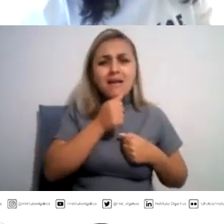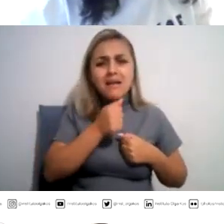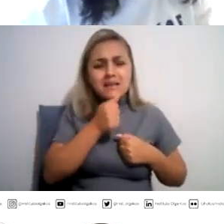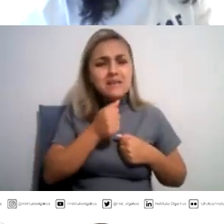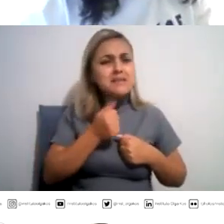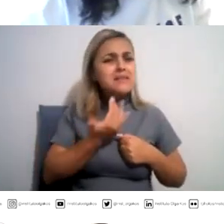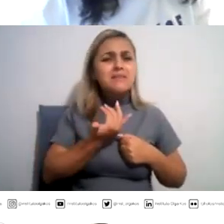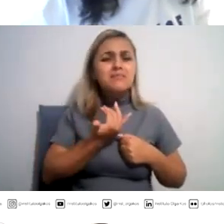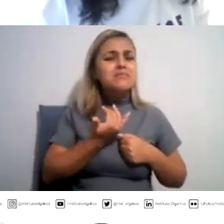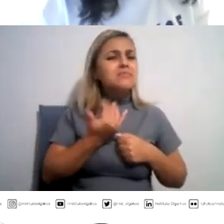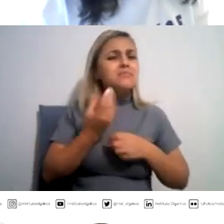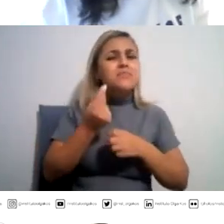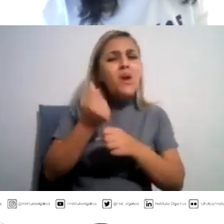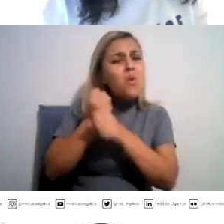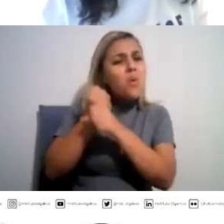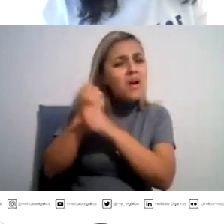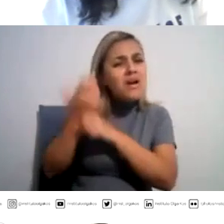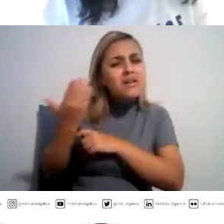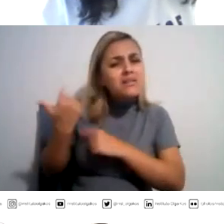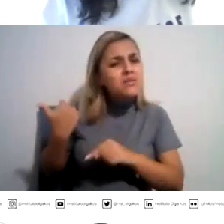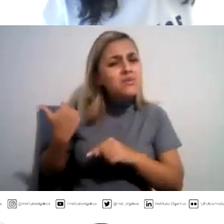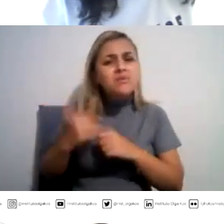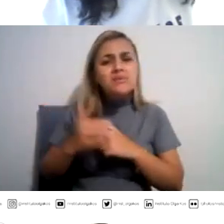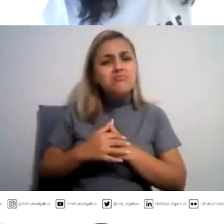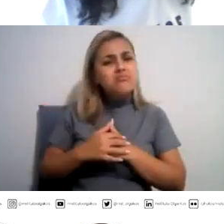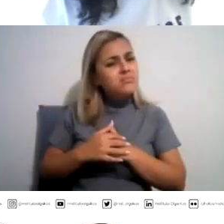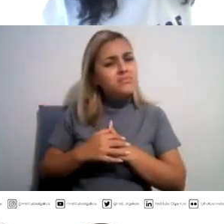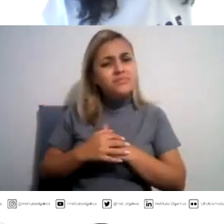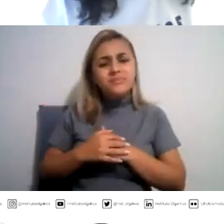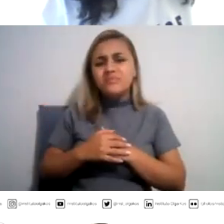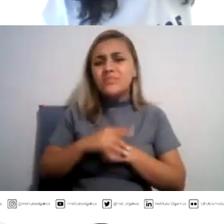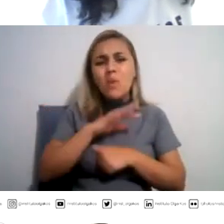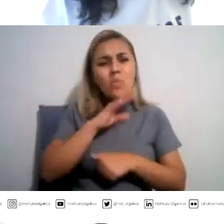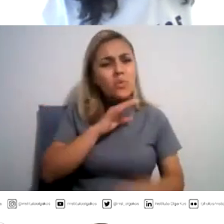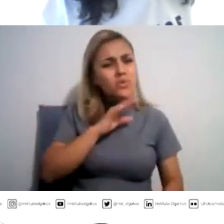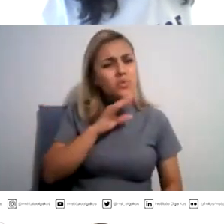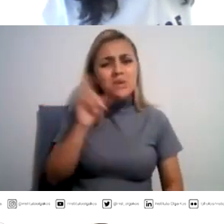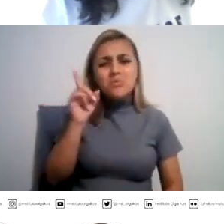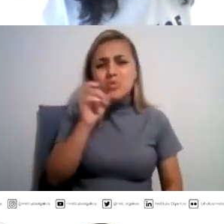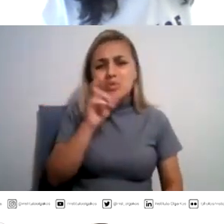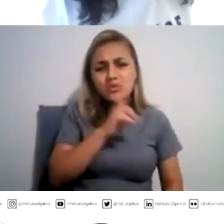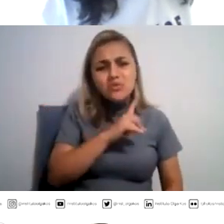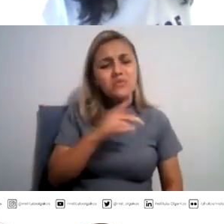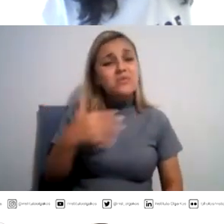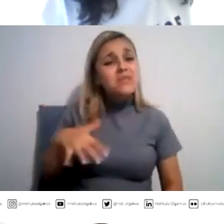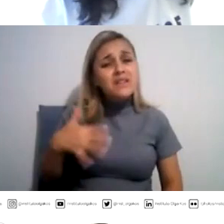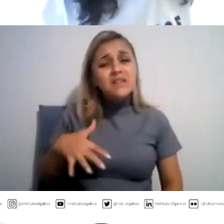anos, 50, 60, 70 anos atrás, era muito difícil, viu? Eu acredito que uma